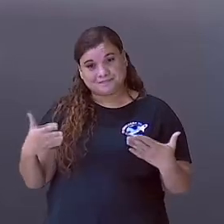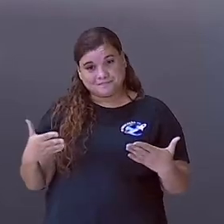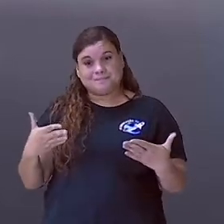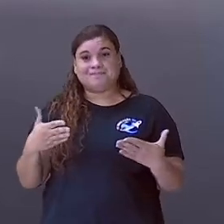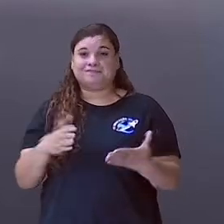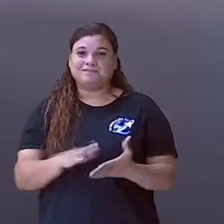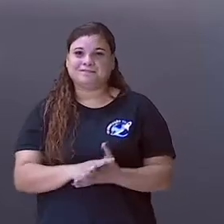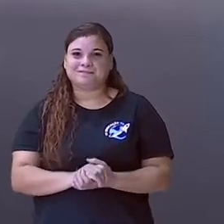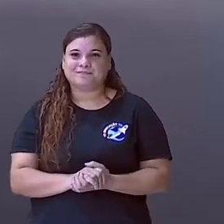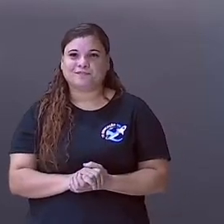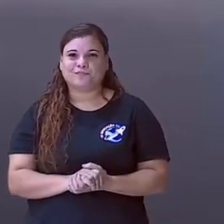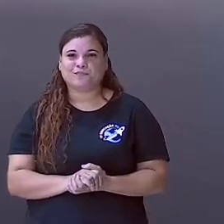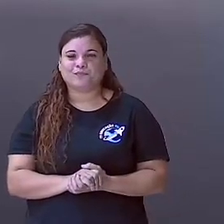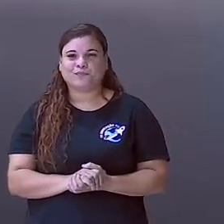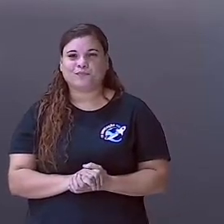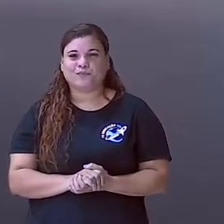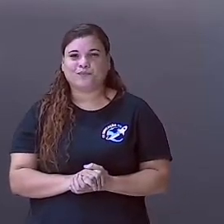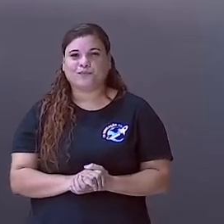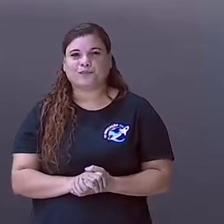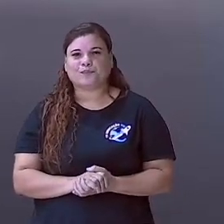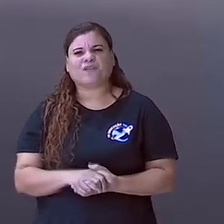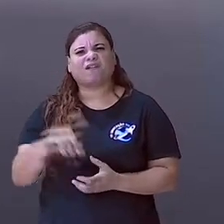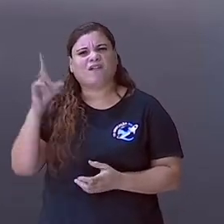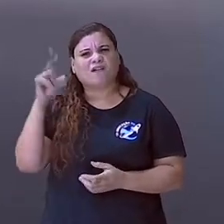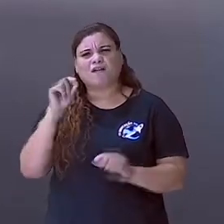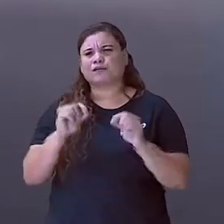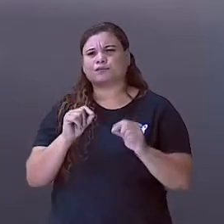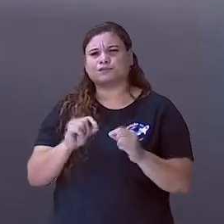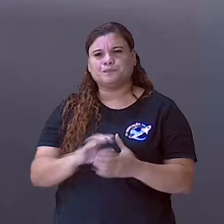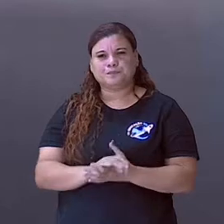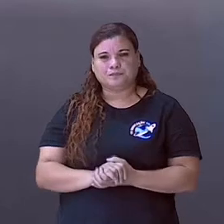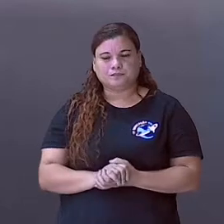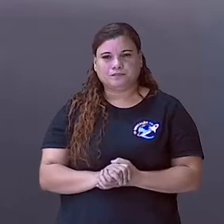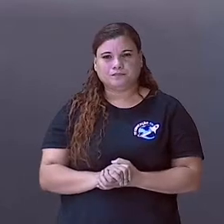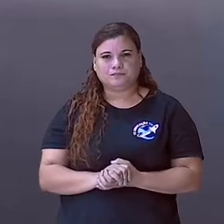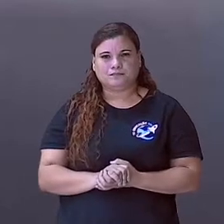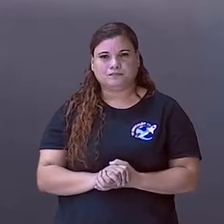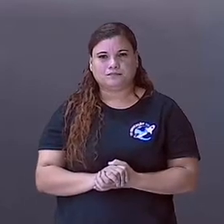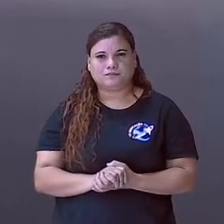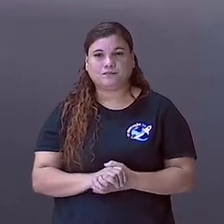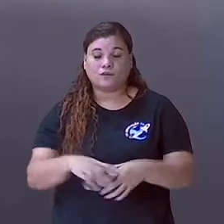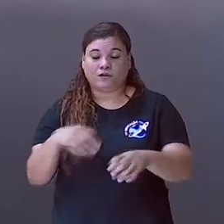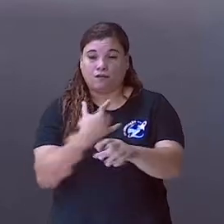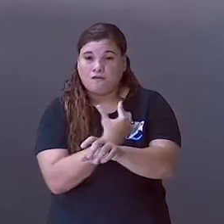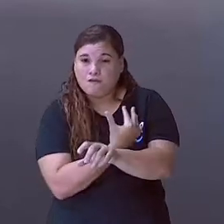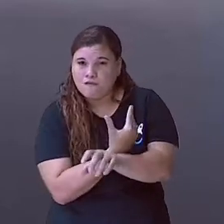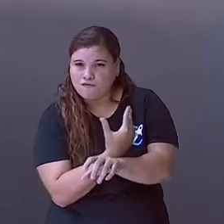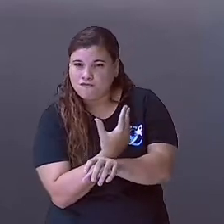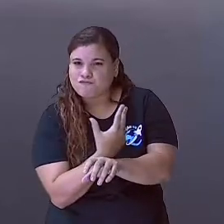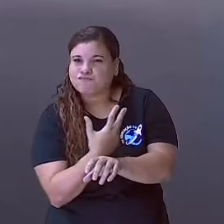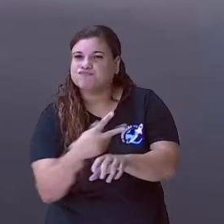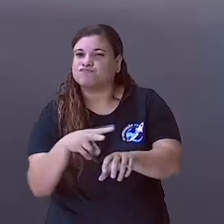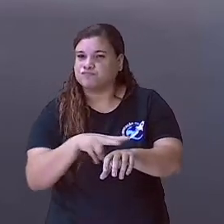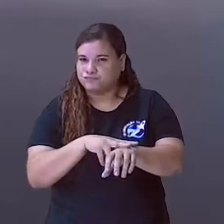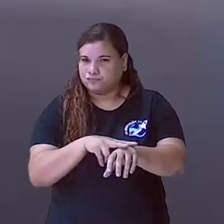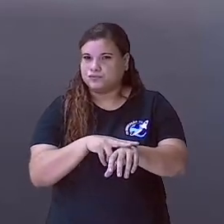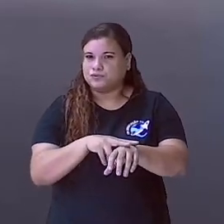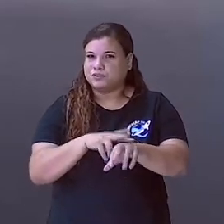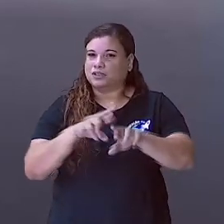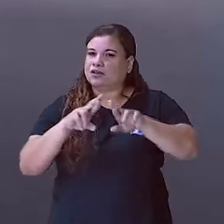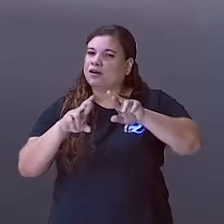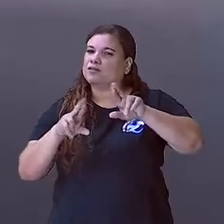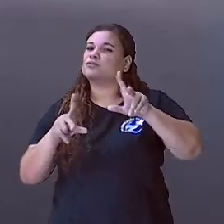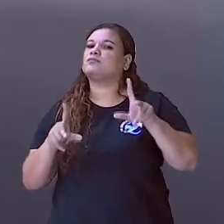vegetação, a tundra, que ela vai resistir